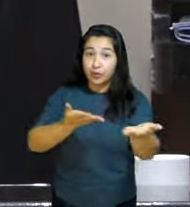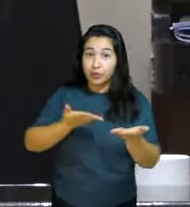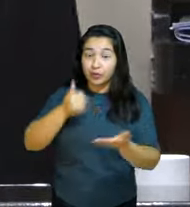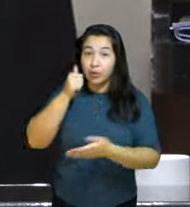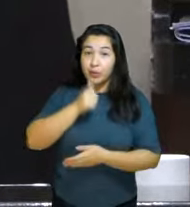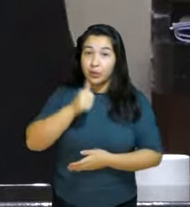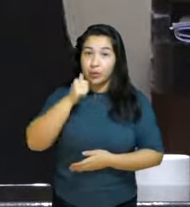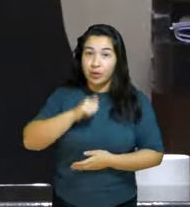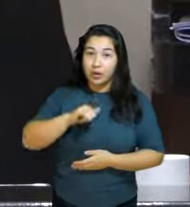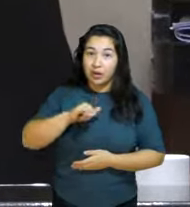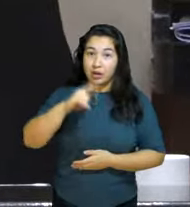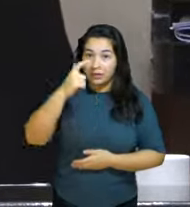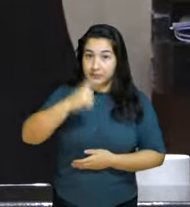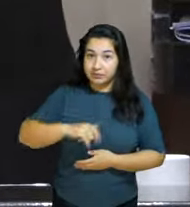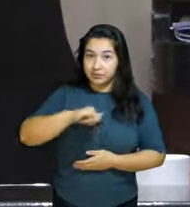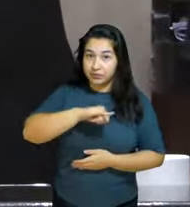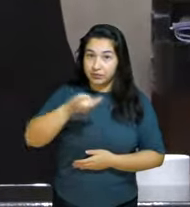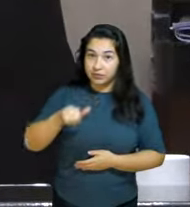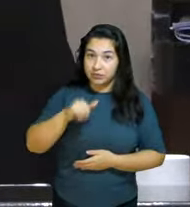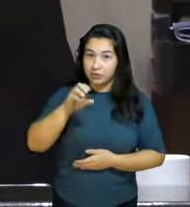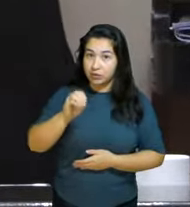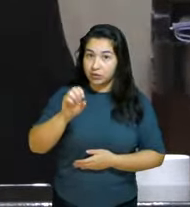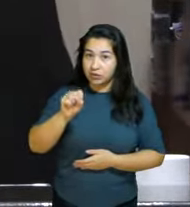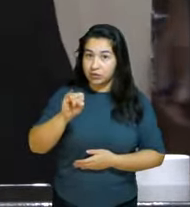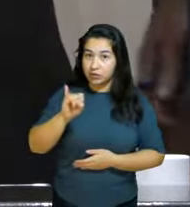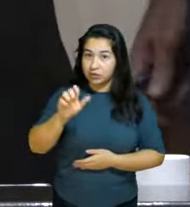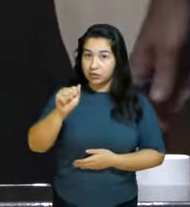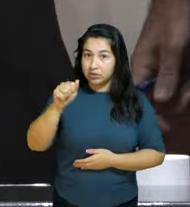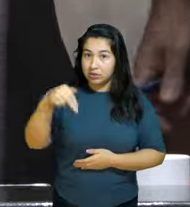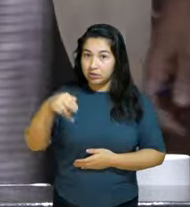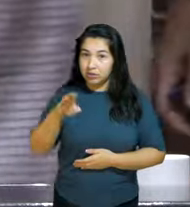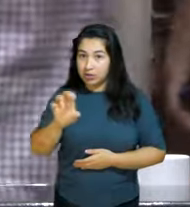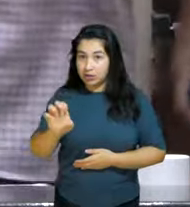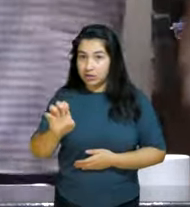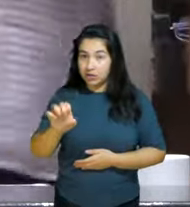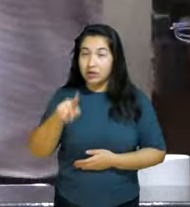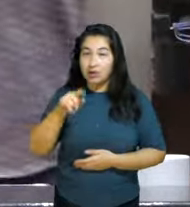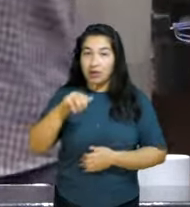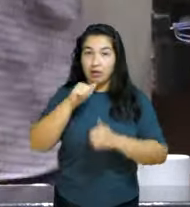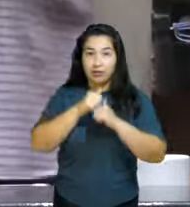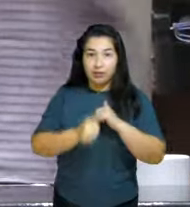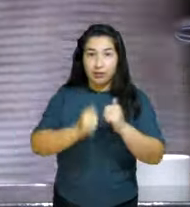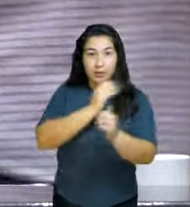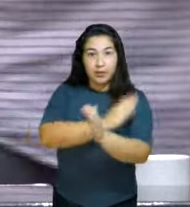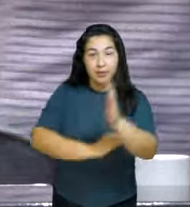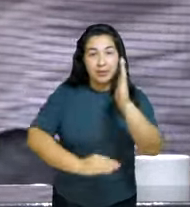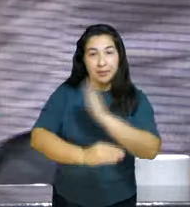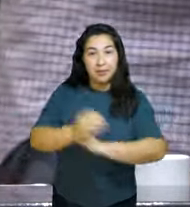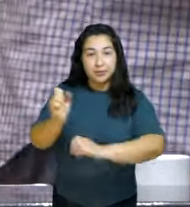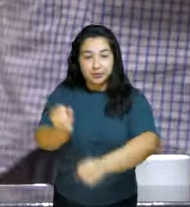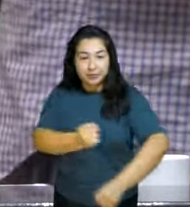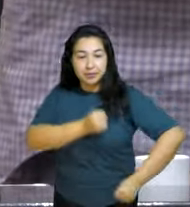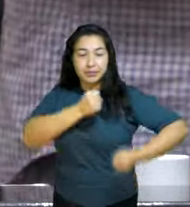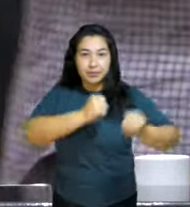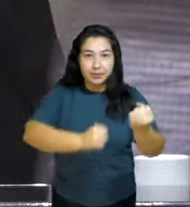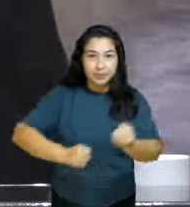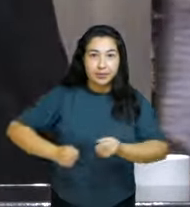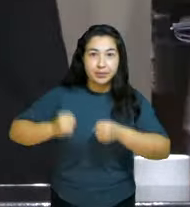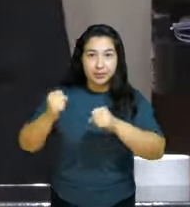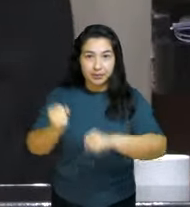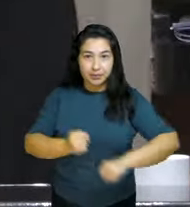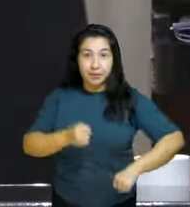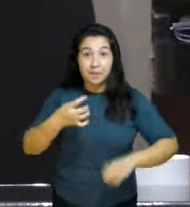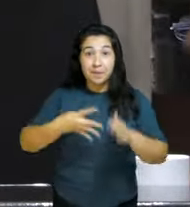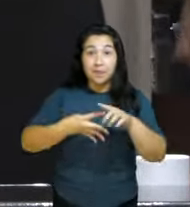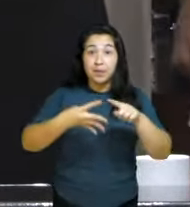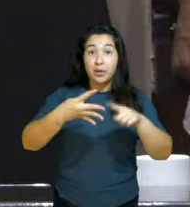Lima, atleta paralímpica de remo, do Comitê Paralímpico Brasileiro, com 4 ciclos paralímpicos, uma